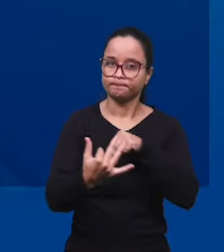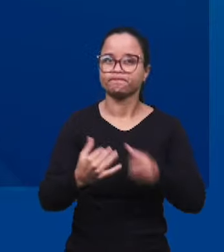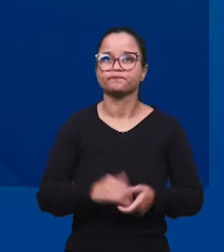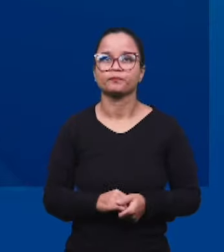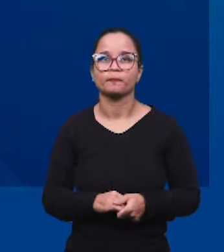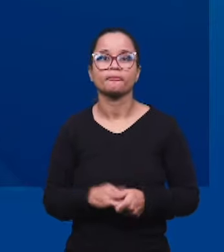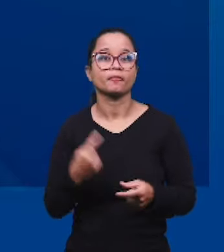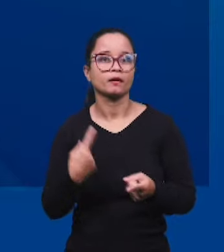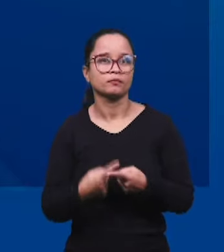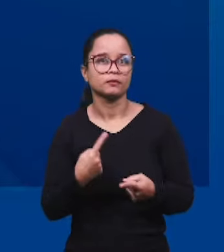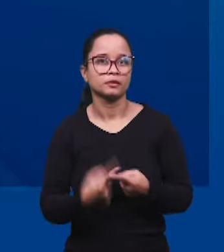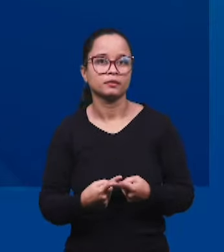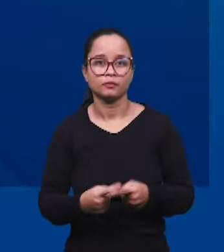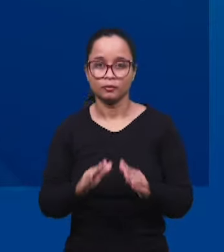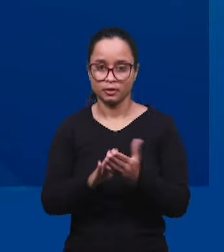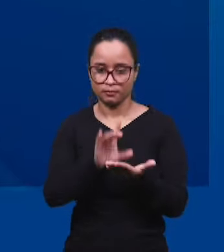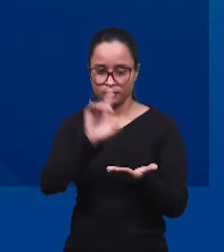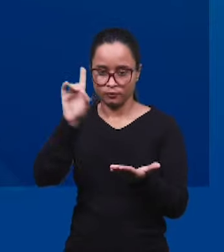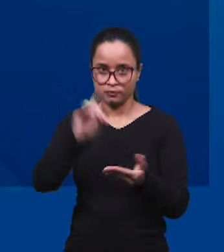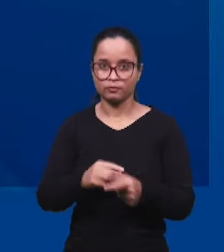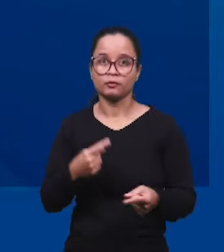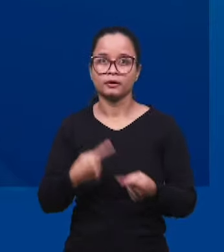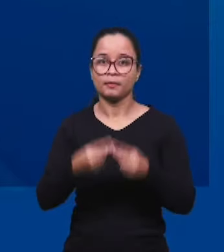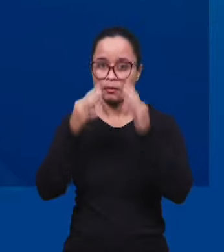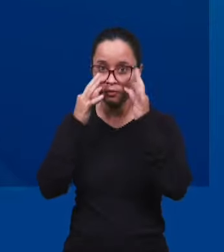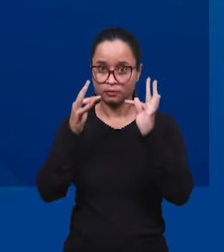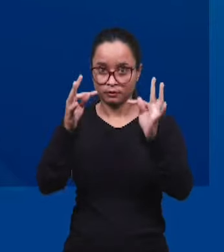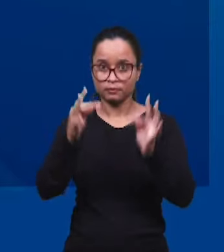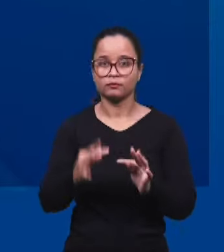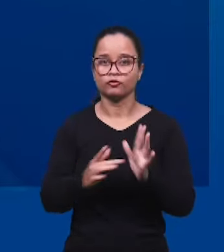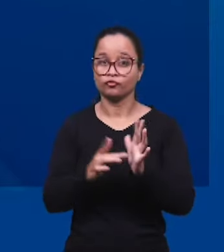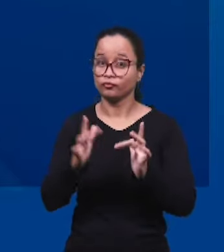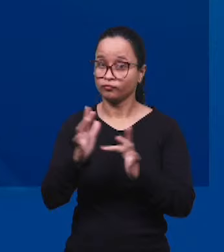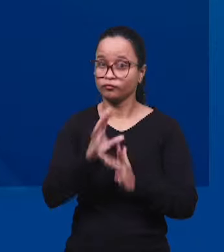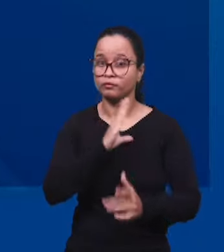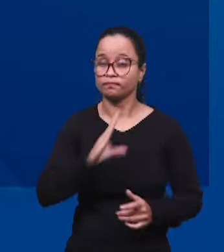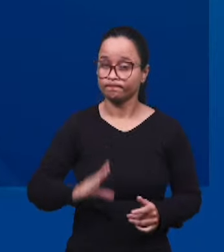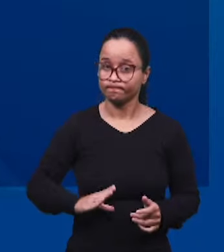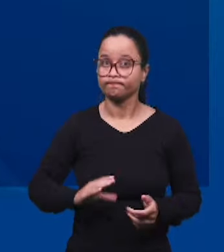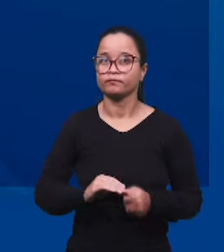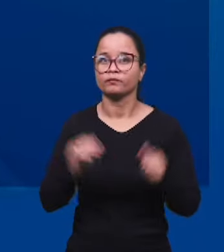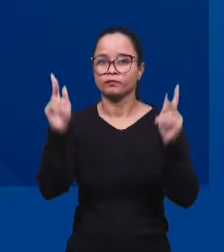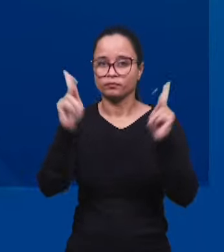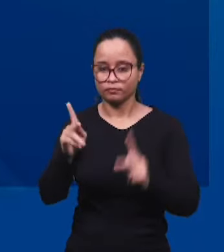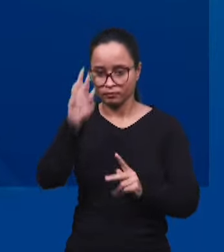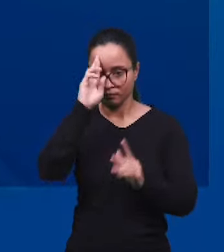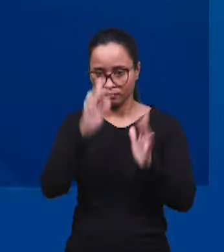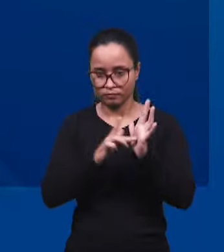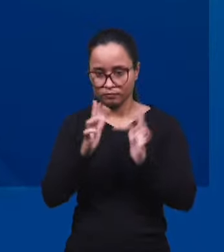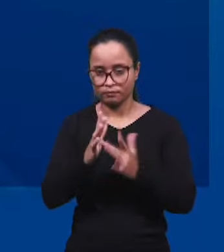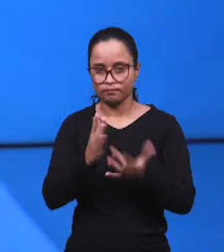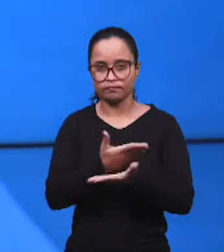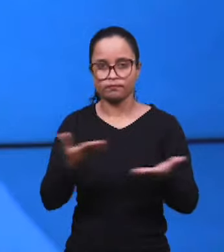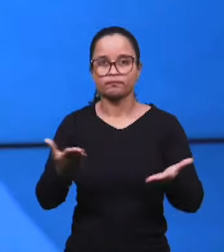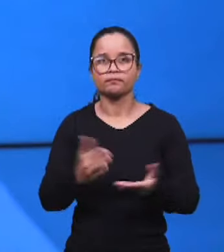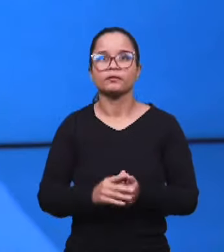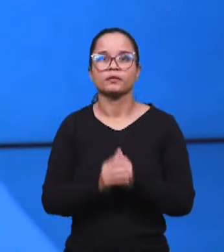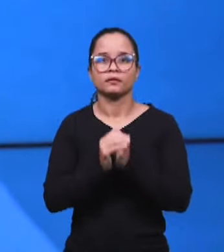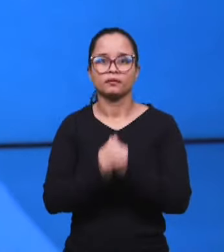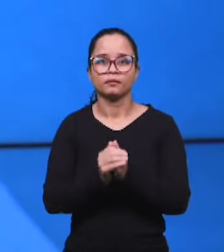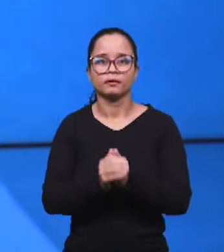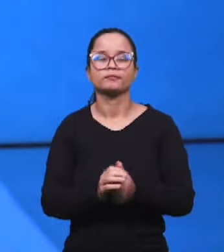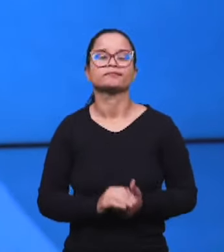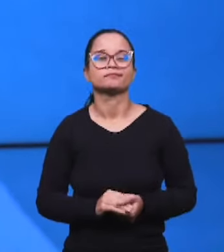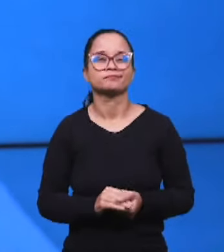Por causa da palavra de Deus e pelo testemunho de Jesus Cristo. A paz do Senhor Jesus, irmãos. Amém,